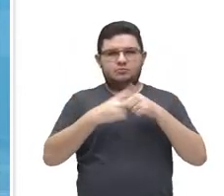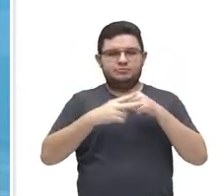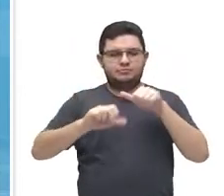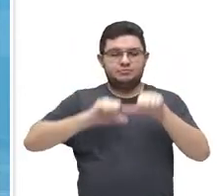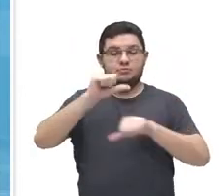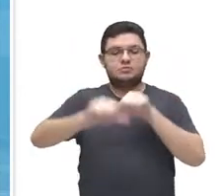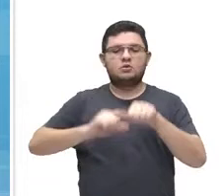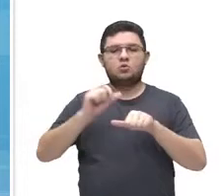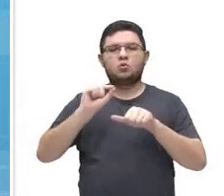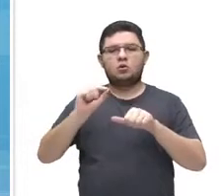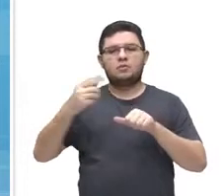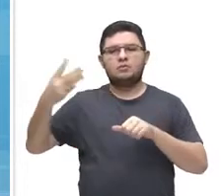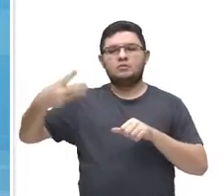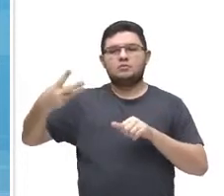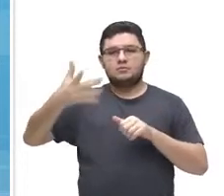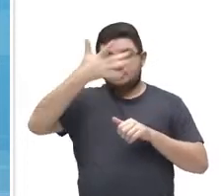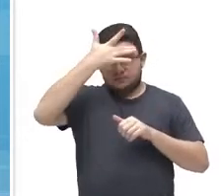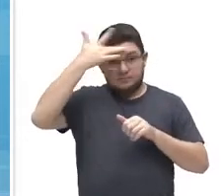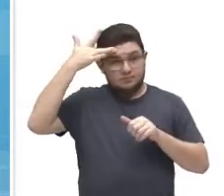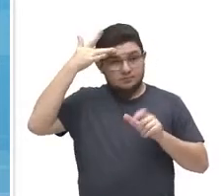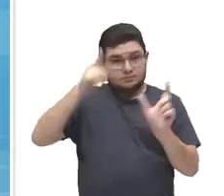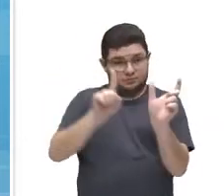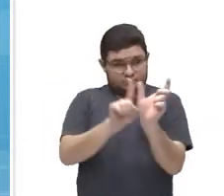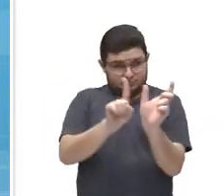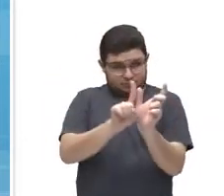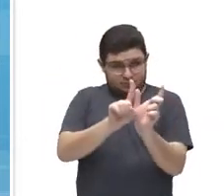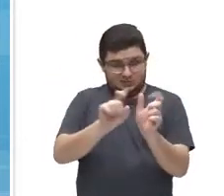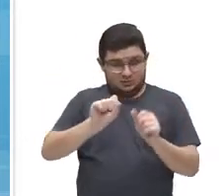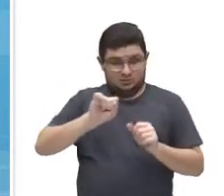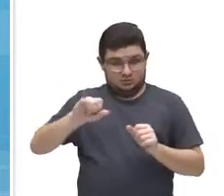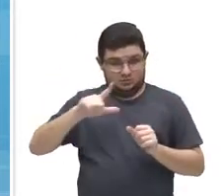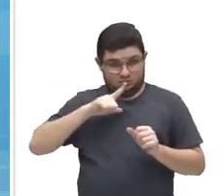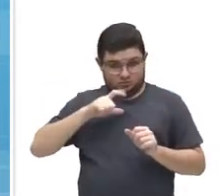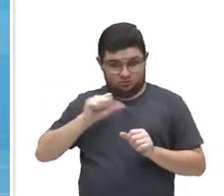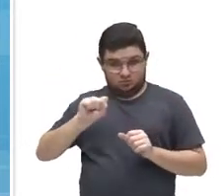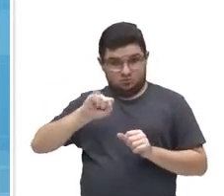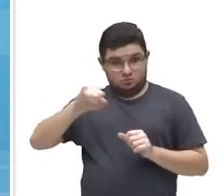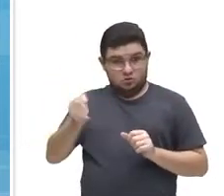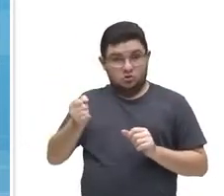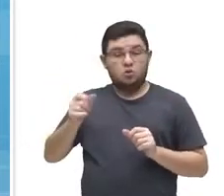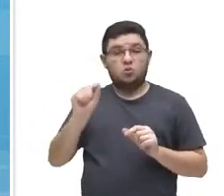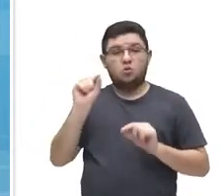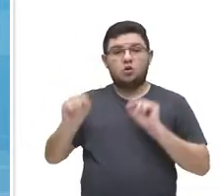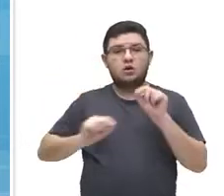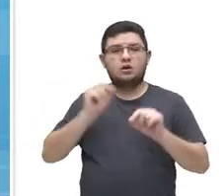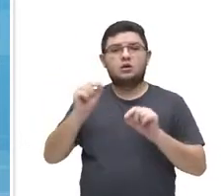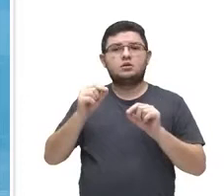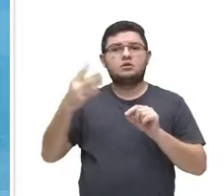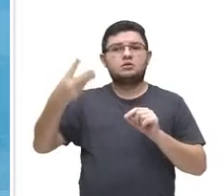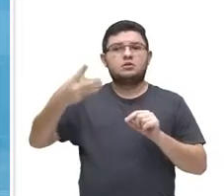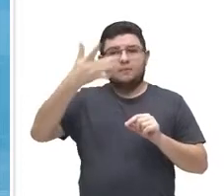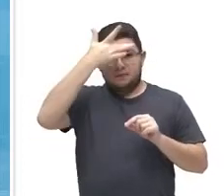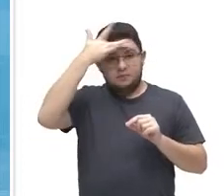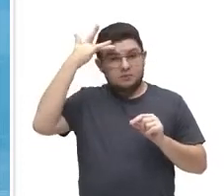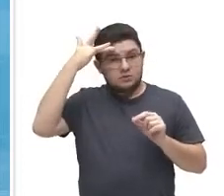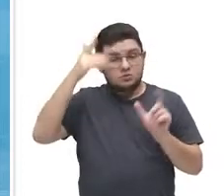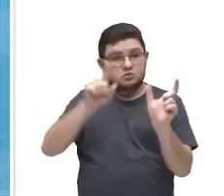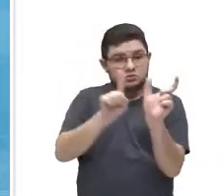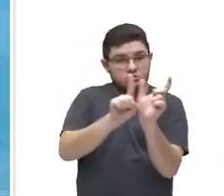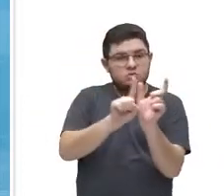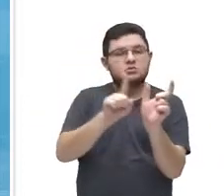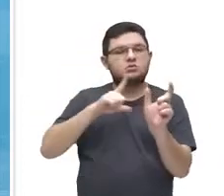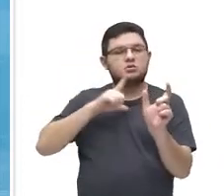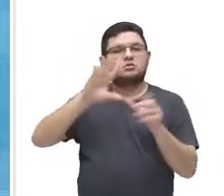pessoa de singular. Ou seja, o sujeito, quando for terceira pessoa de singular, esse verbo ele vai ser acrescido de